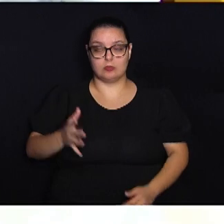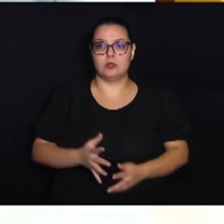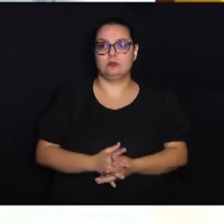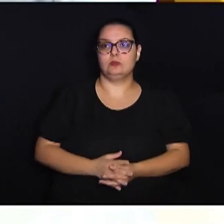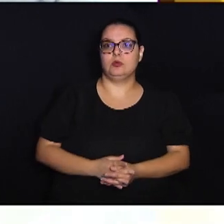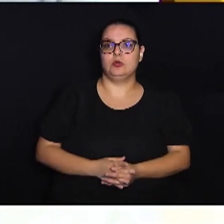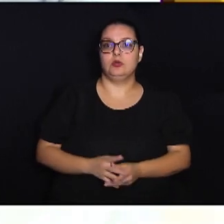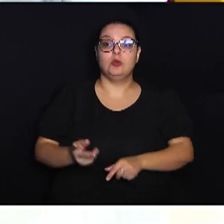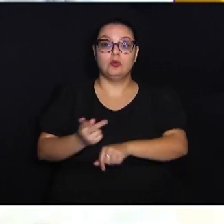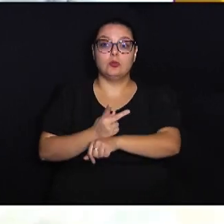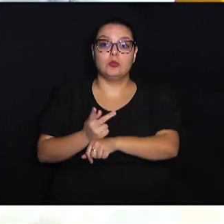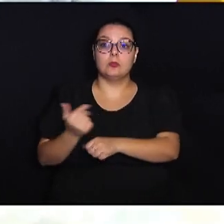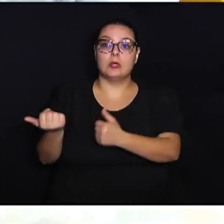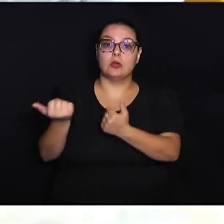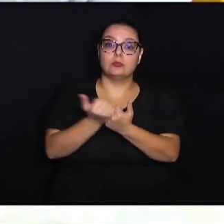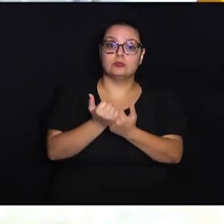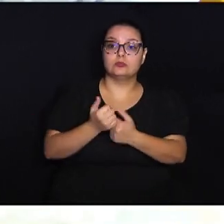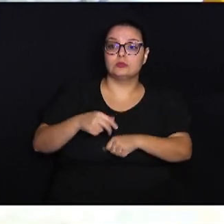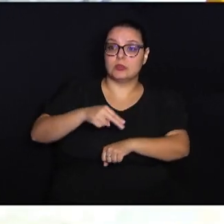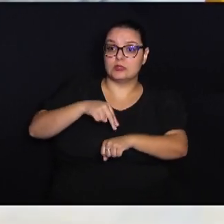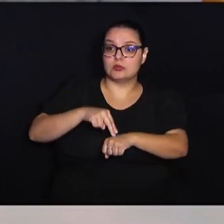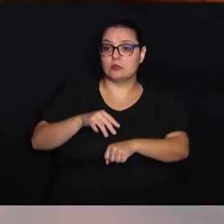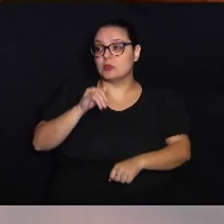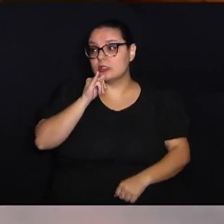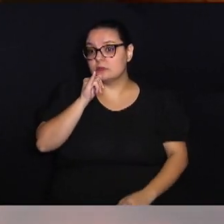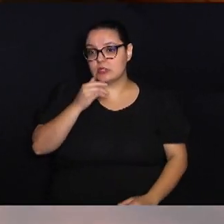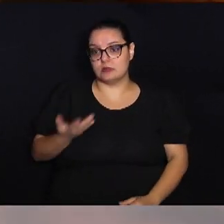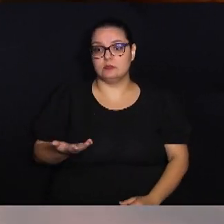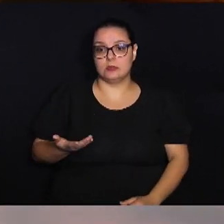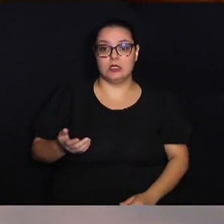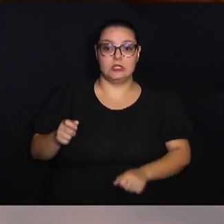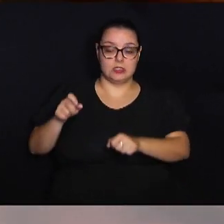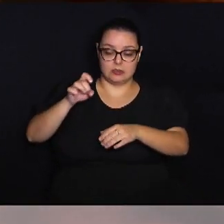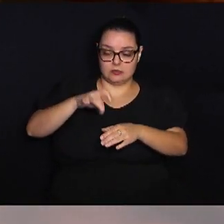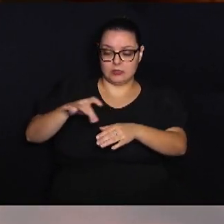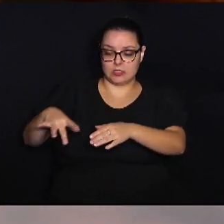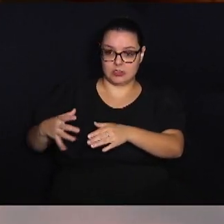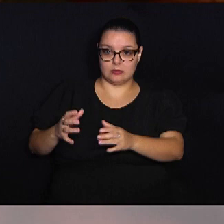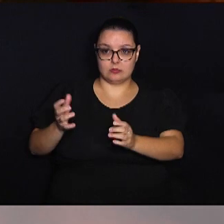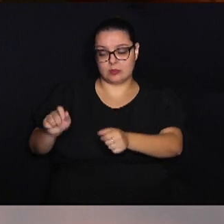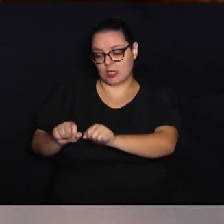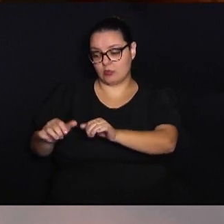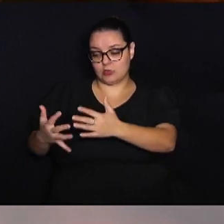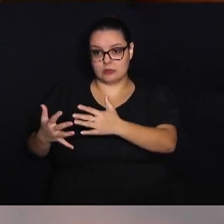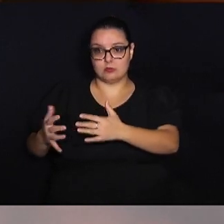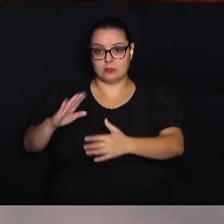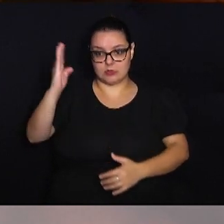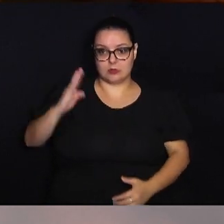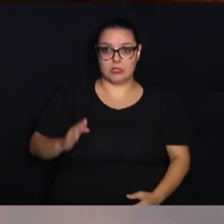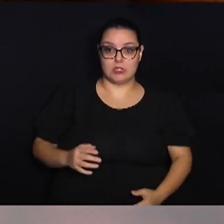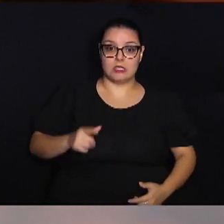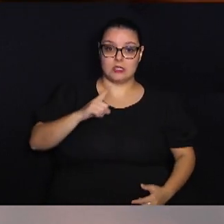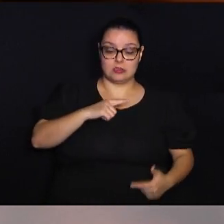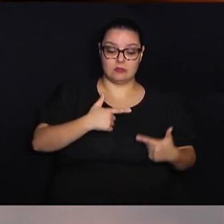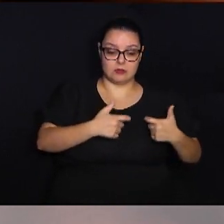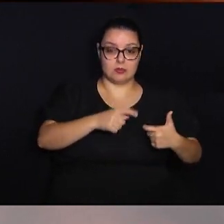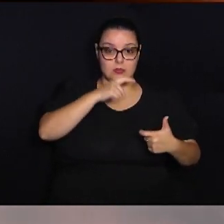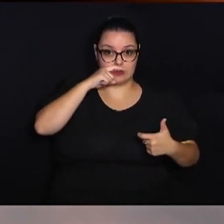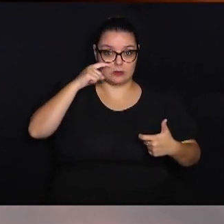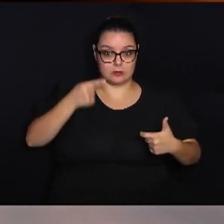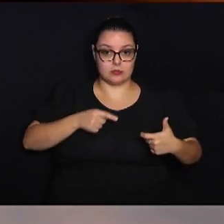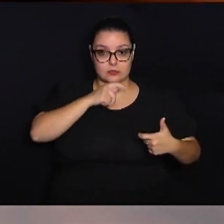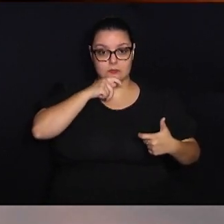Emerson Santos, Ramon Carvalho e Dodô, e na frente Iago Dias, Matheus Regis e Gé. Jogo complicadíssimo e claro que amanhã a